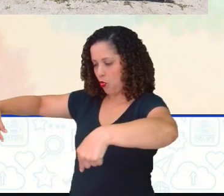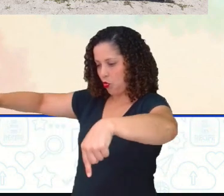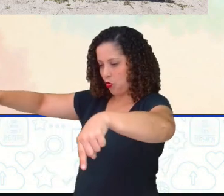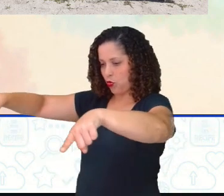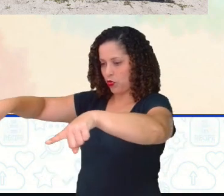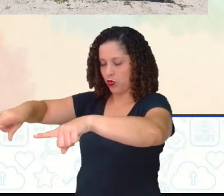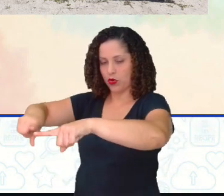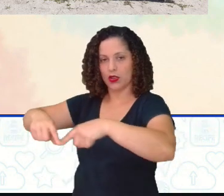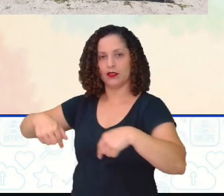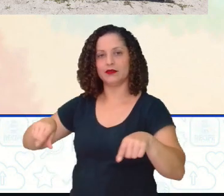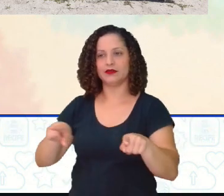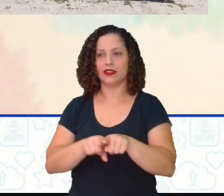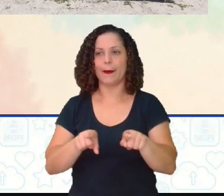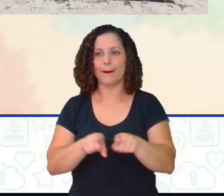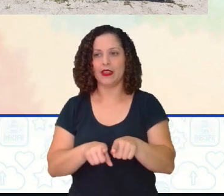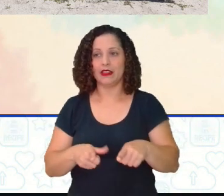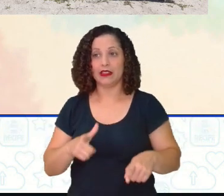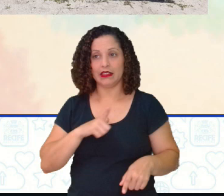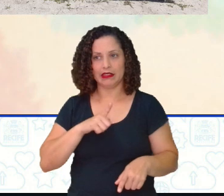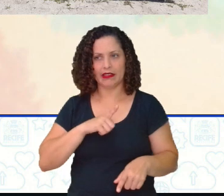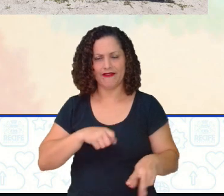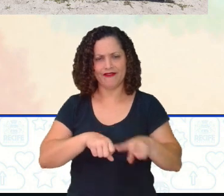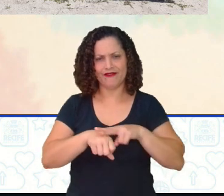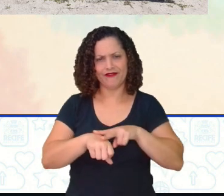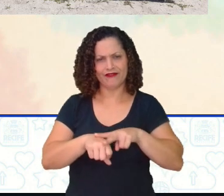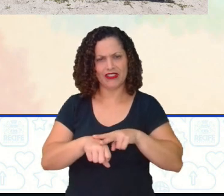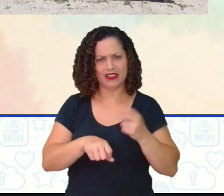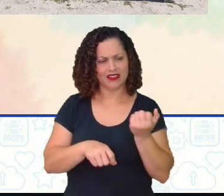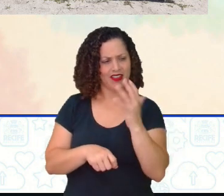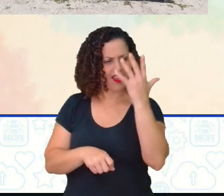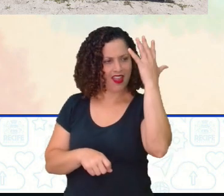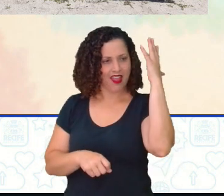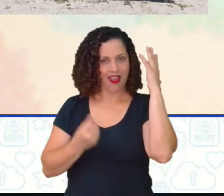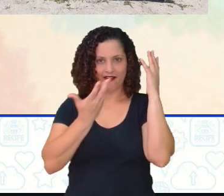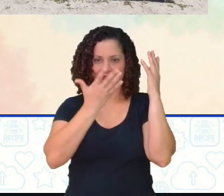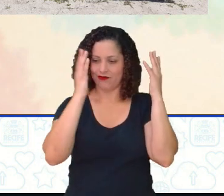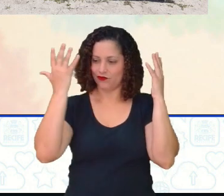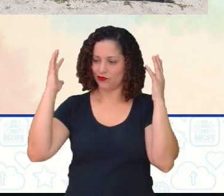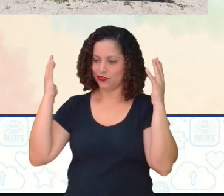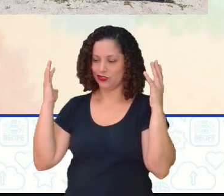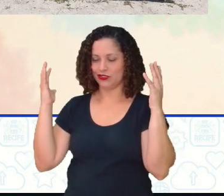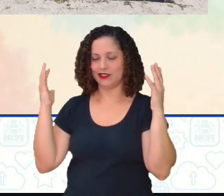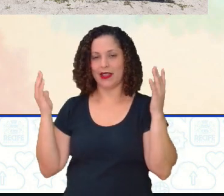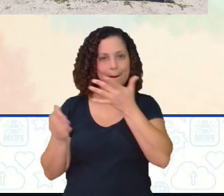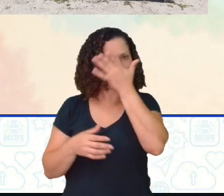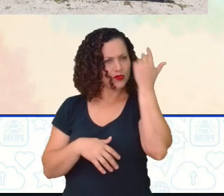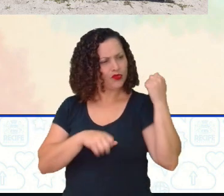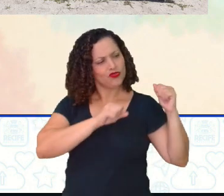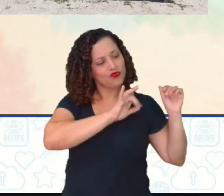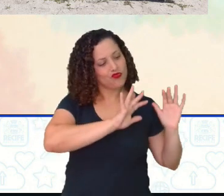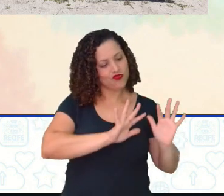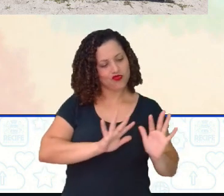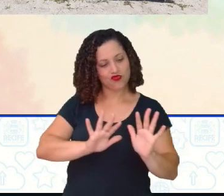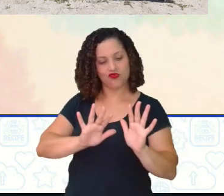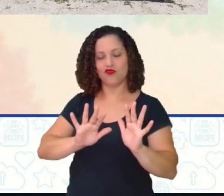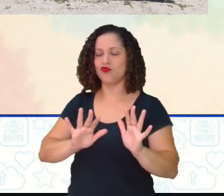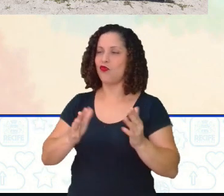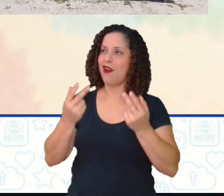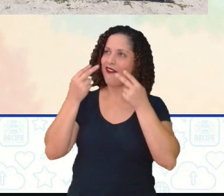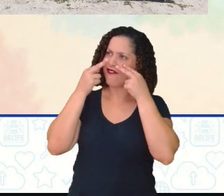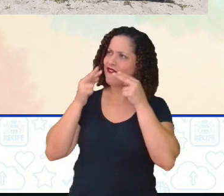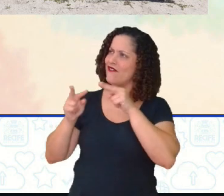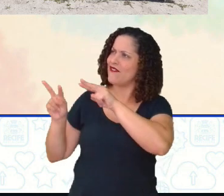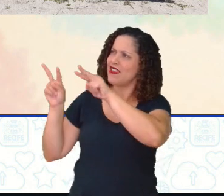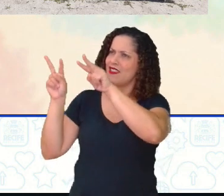combinação dos agrupamentos vegetais que proporcionam aos visitantes um deleite, né? E a interação com a natureza.